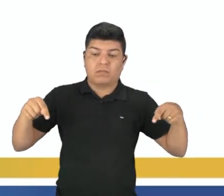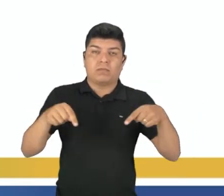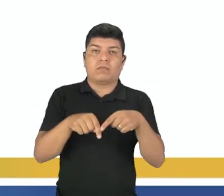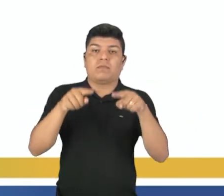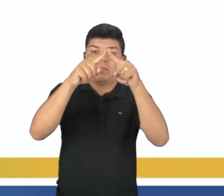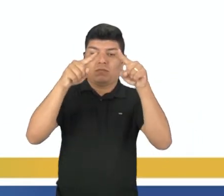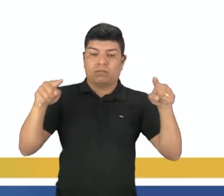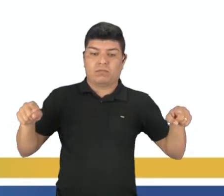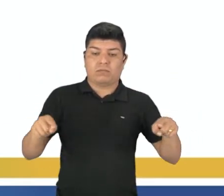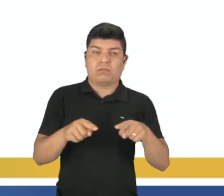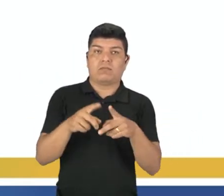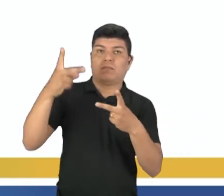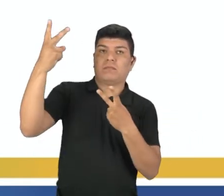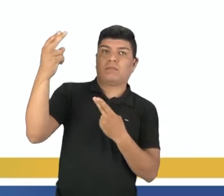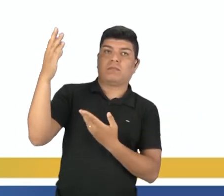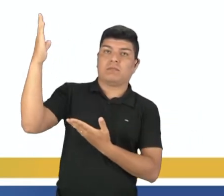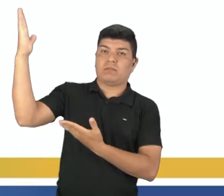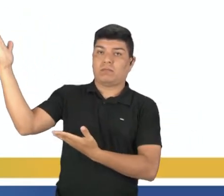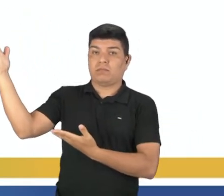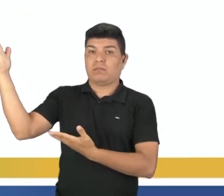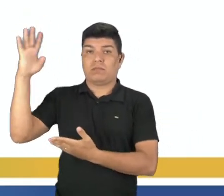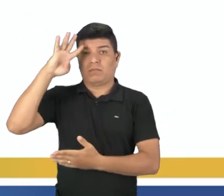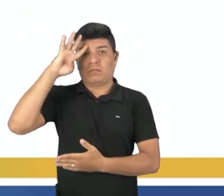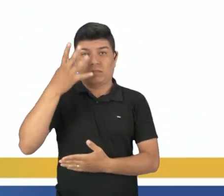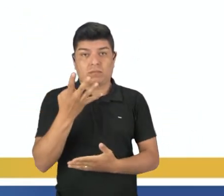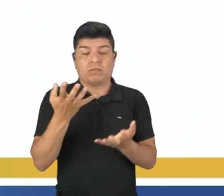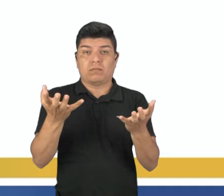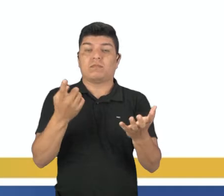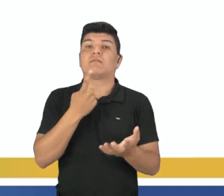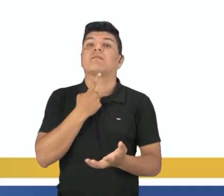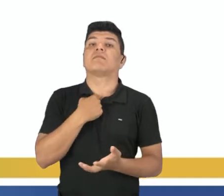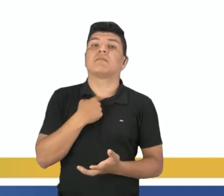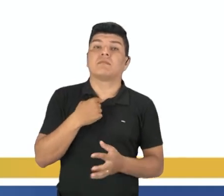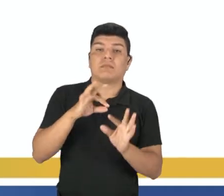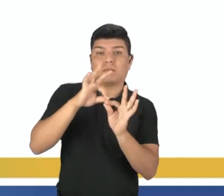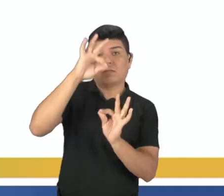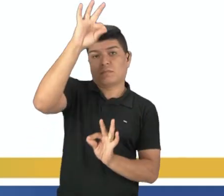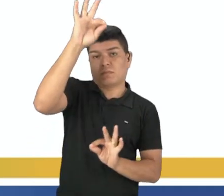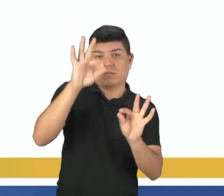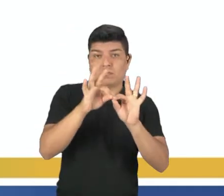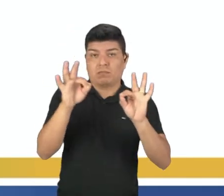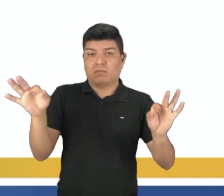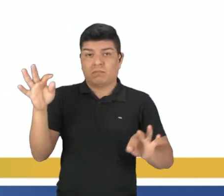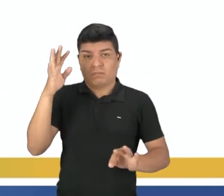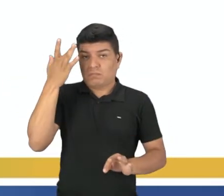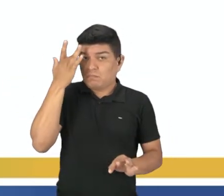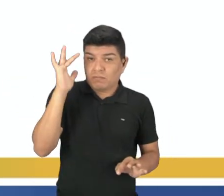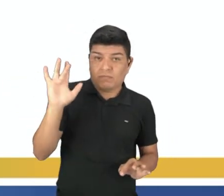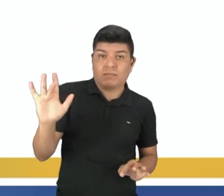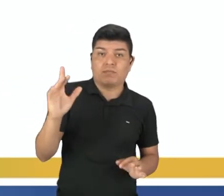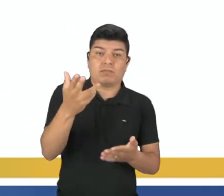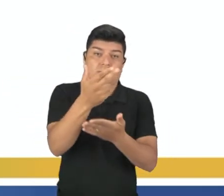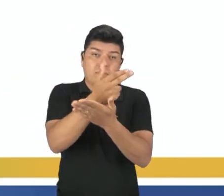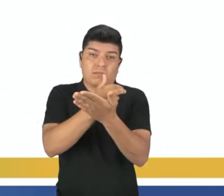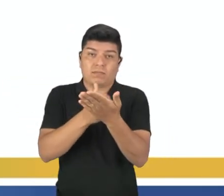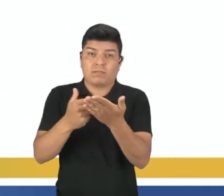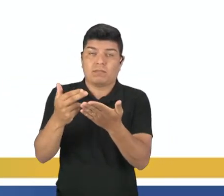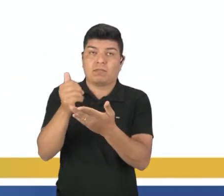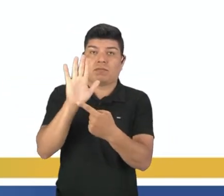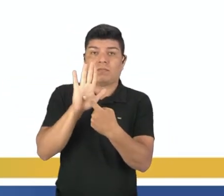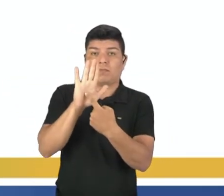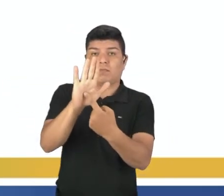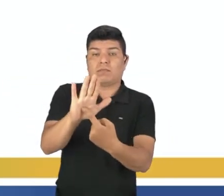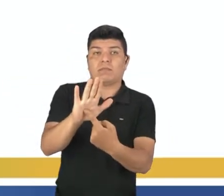planta abaixo, né? E ele deseja descobrir a medida desse ângulo desconhecido aí nesse desenho, que nós